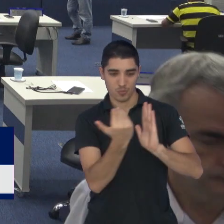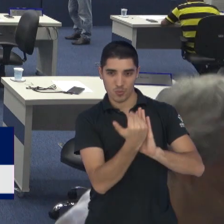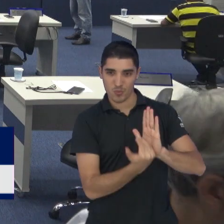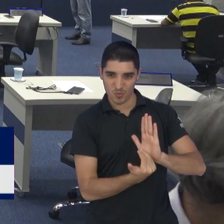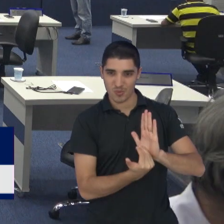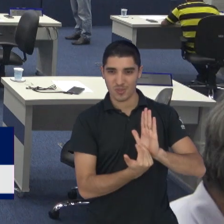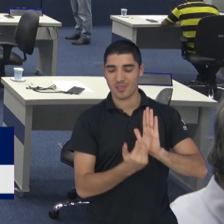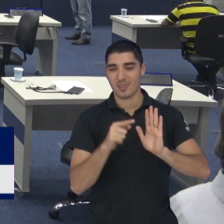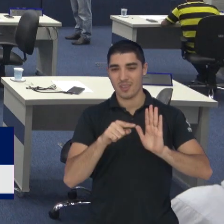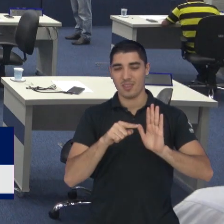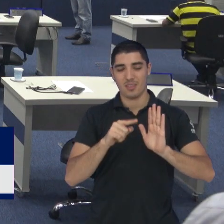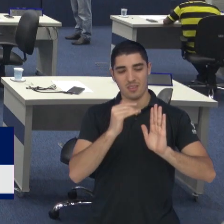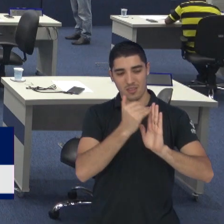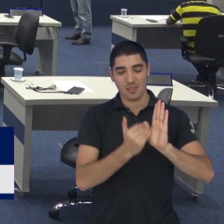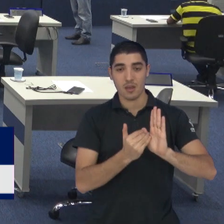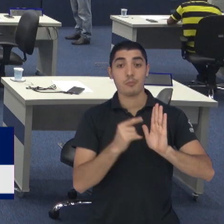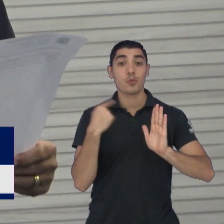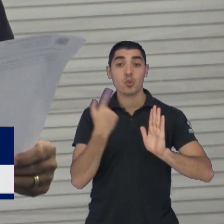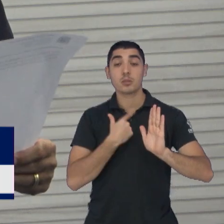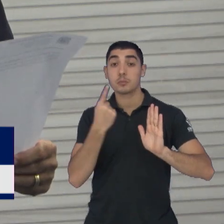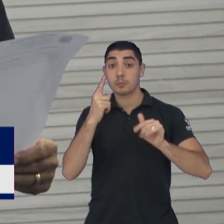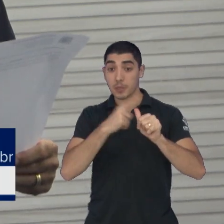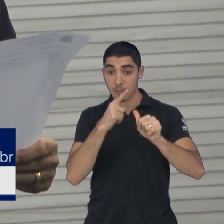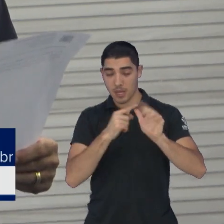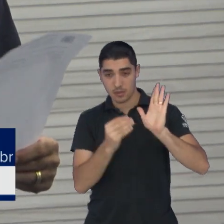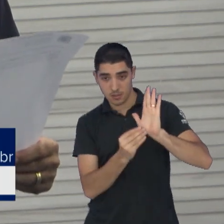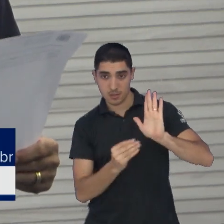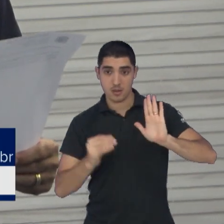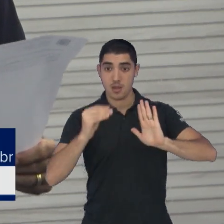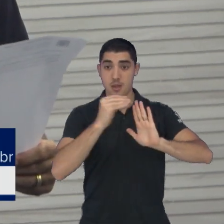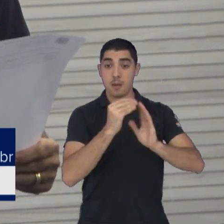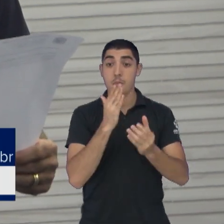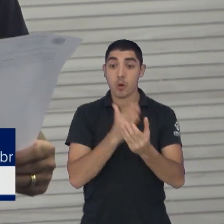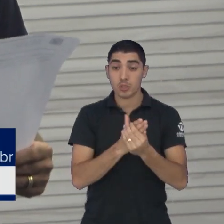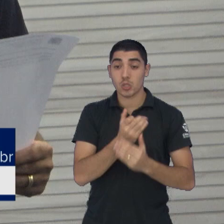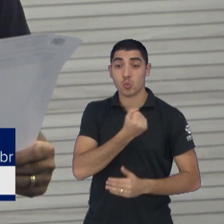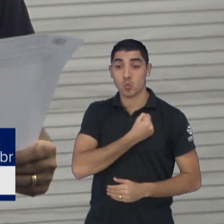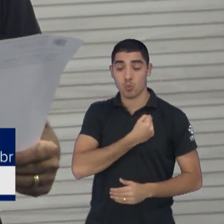rito ordinário para que possamos votar primeiramente o processo